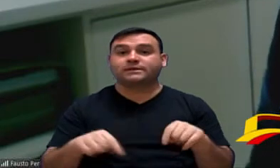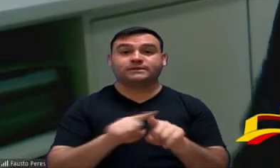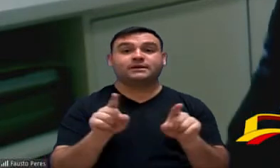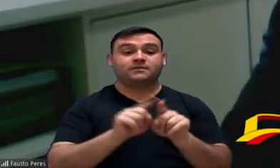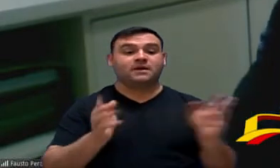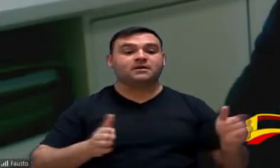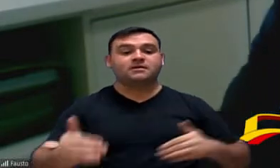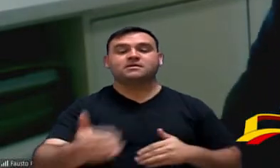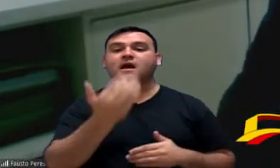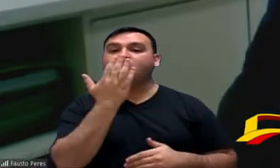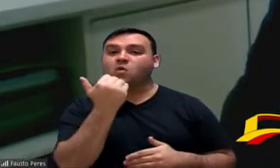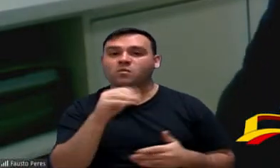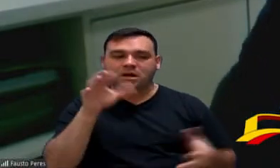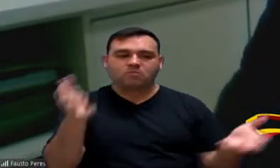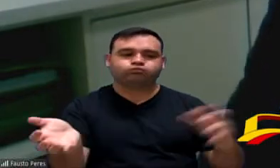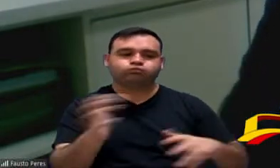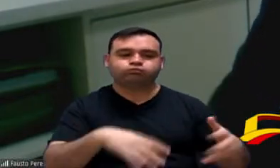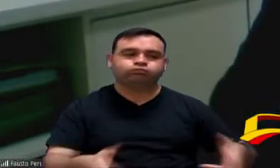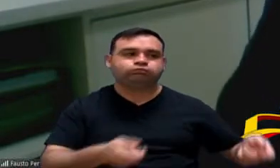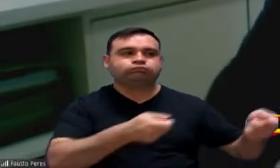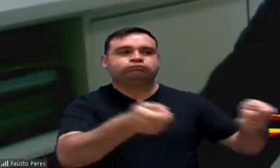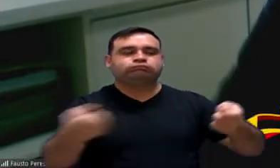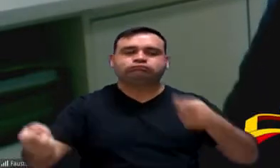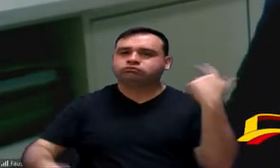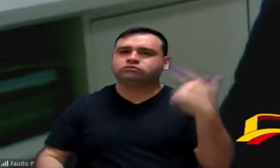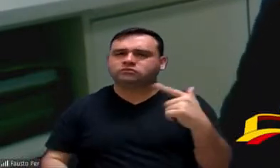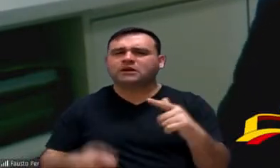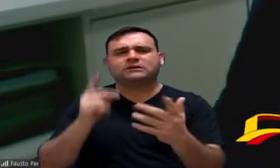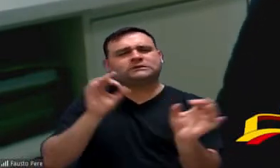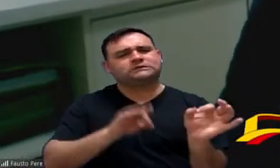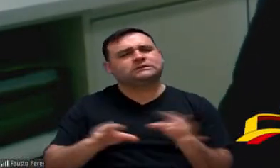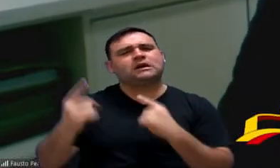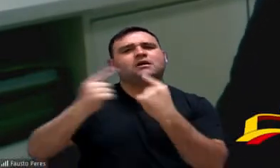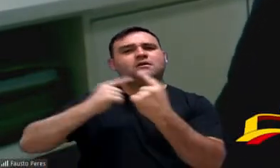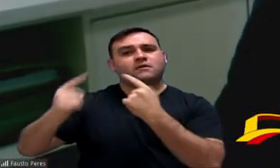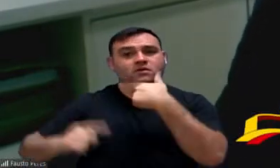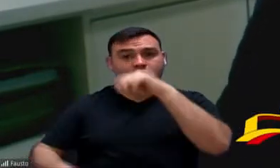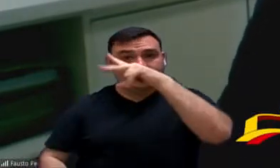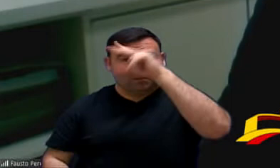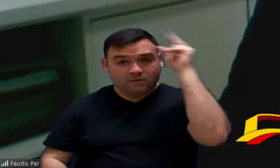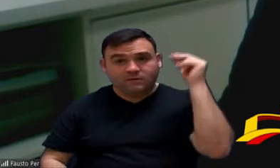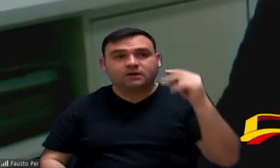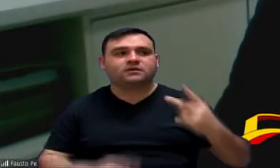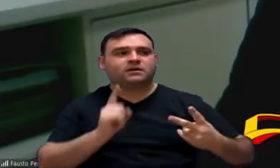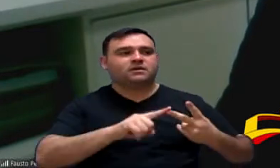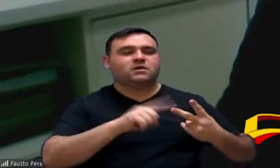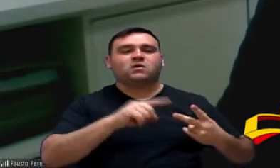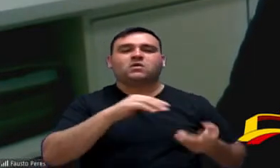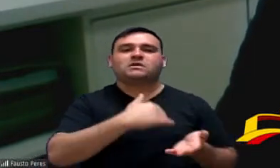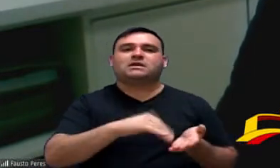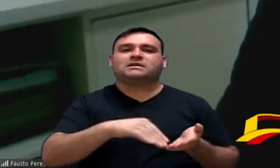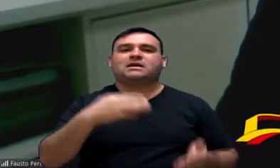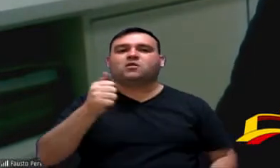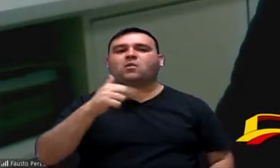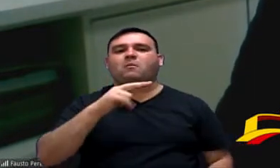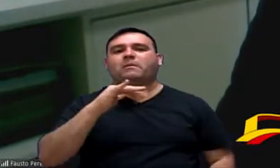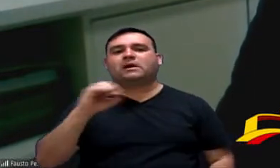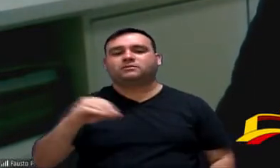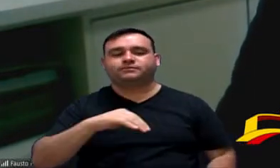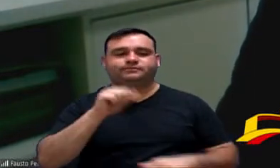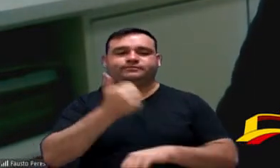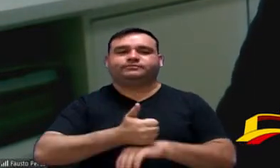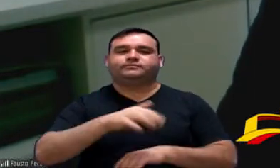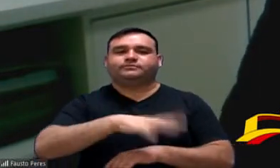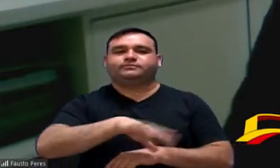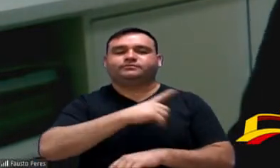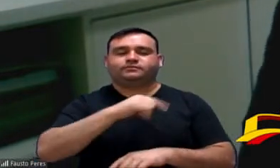kit alimentação, venho conversando constantemente com o prefeito sobre o kit alimentação, venho conversando com o secretário Márcio Carrara lá na